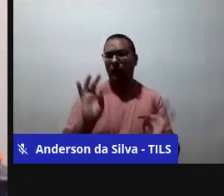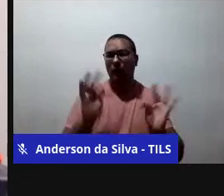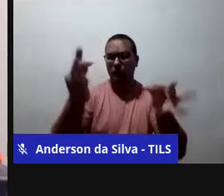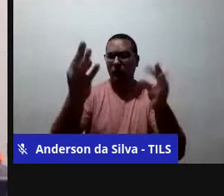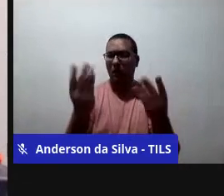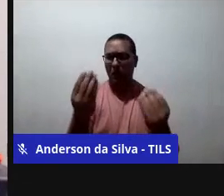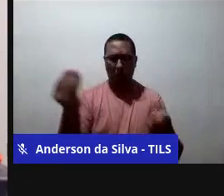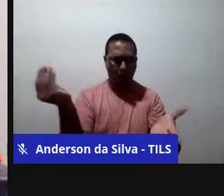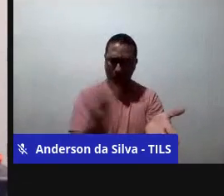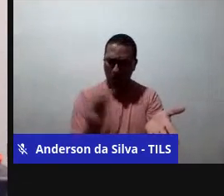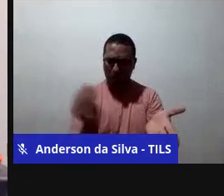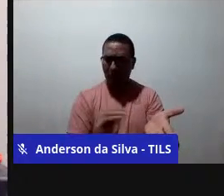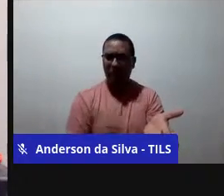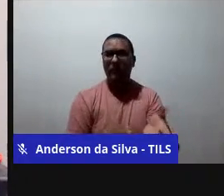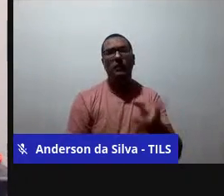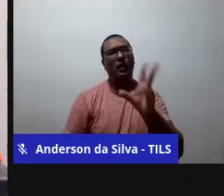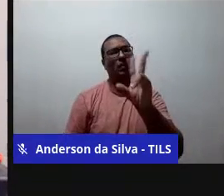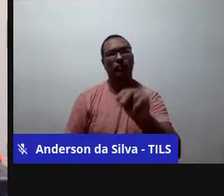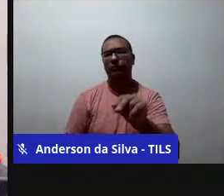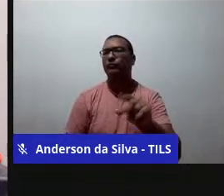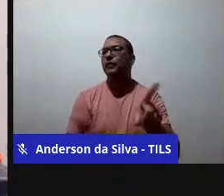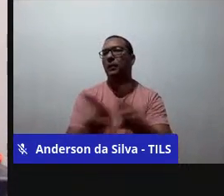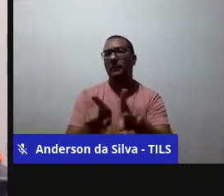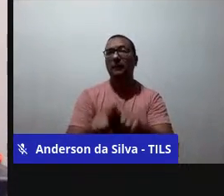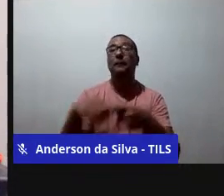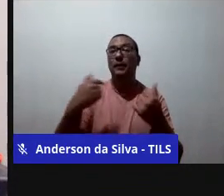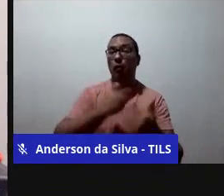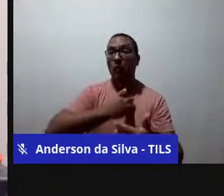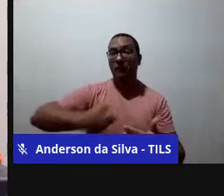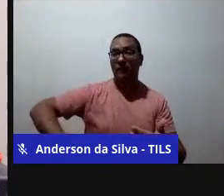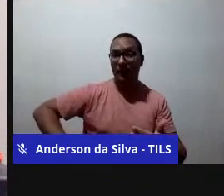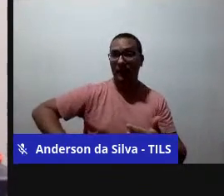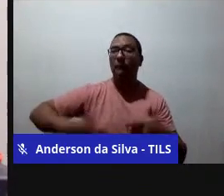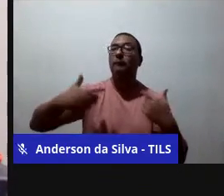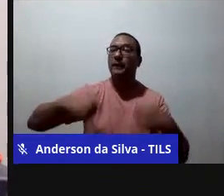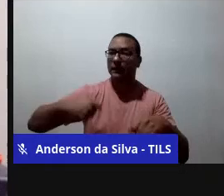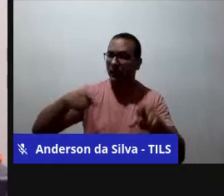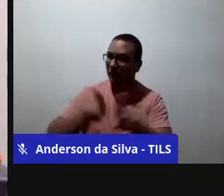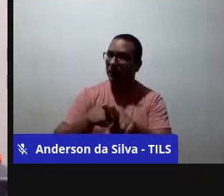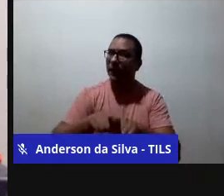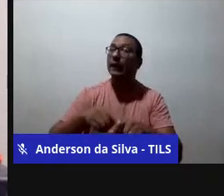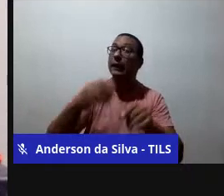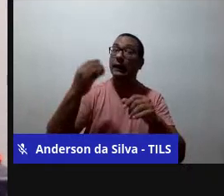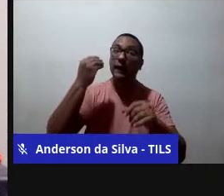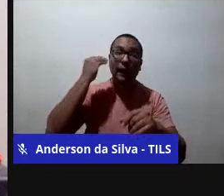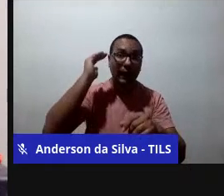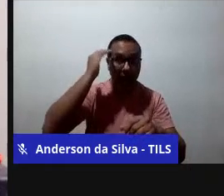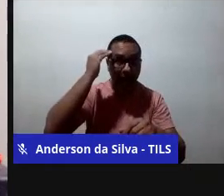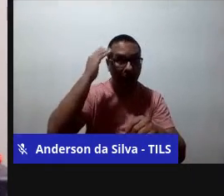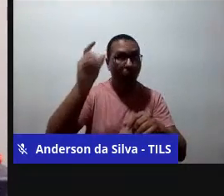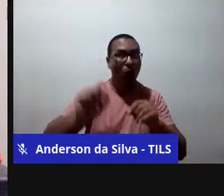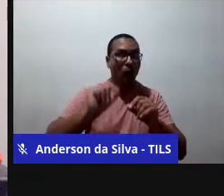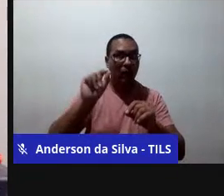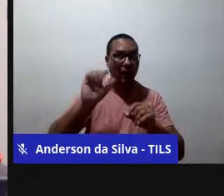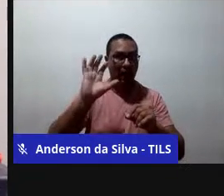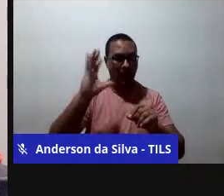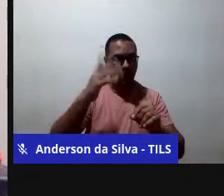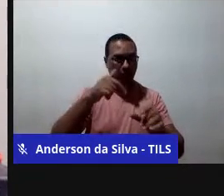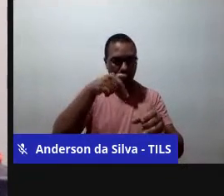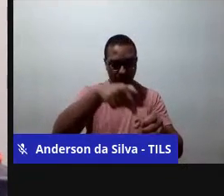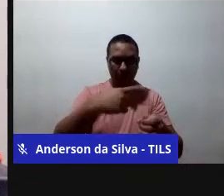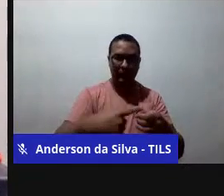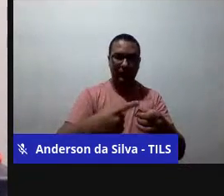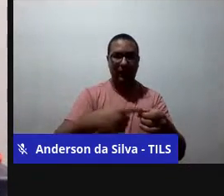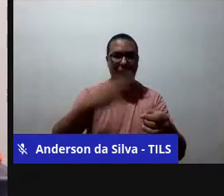A gente precisa de governantes que entendam o conceito de cidade inteligente e que estejam dispostos a